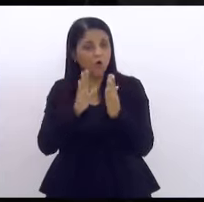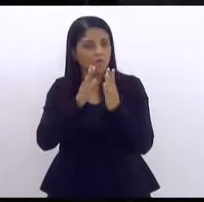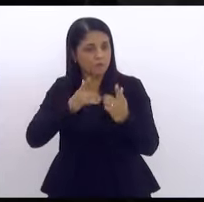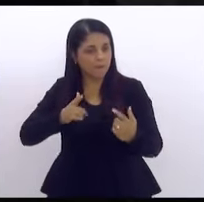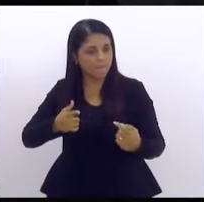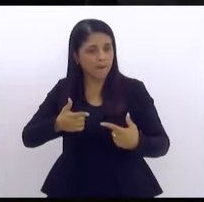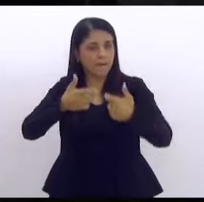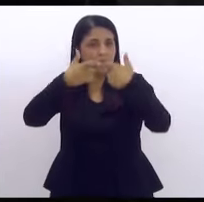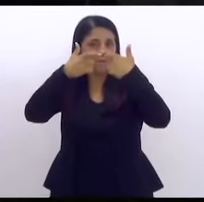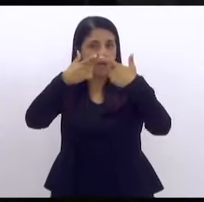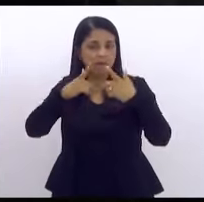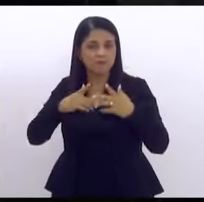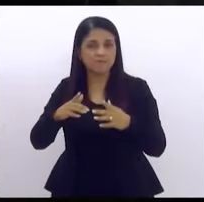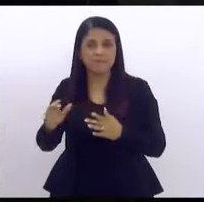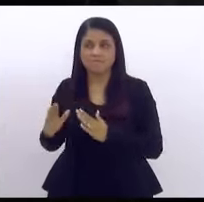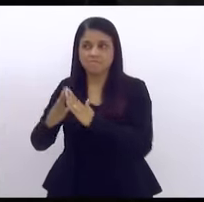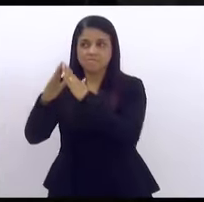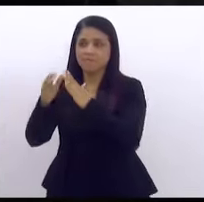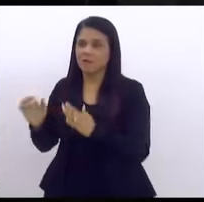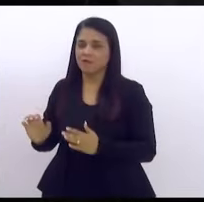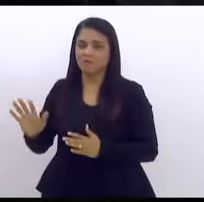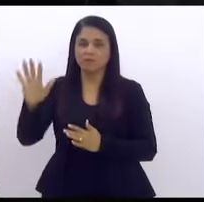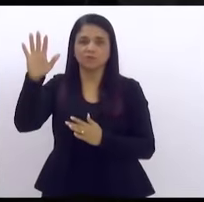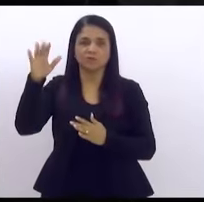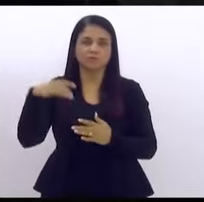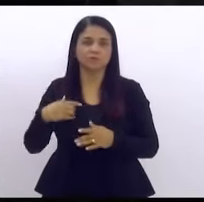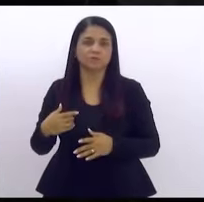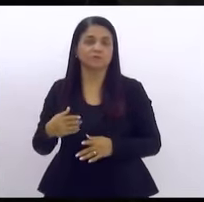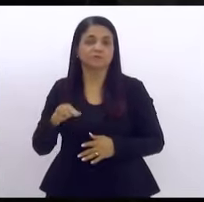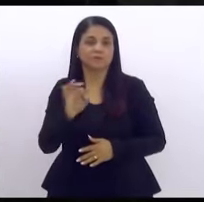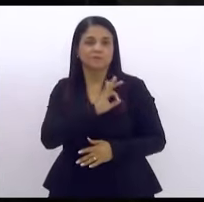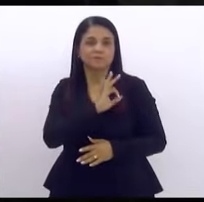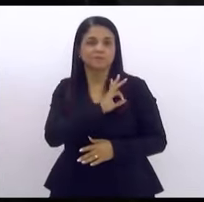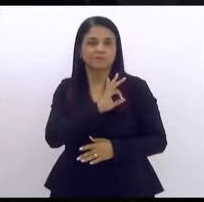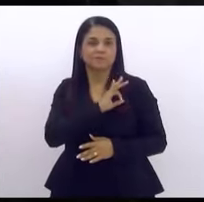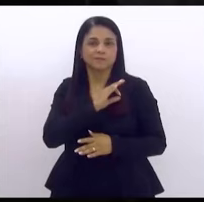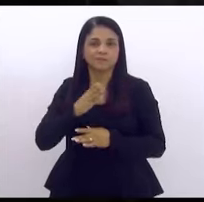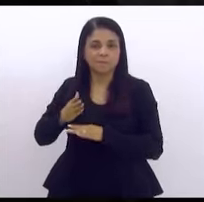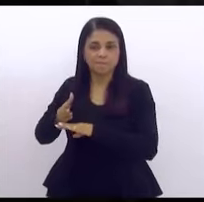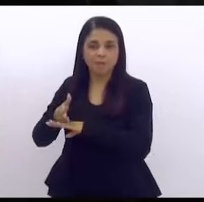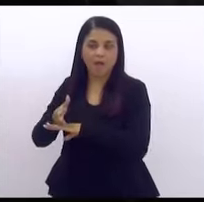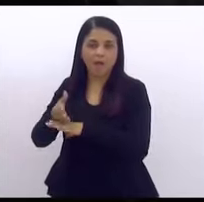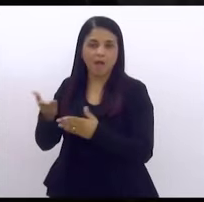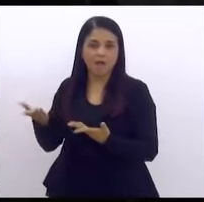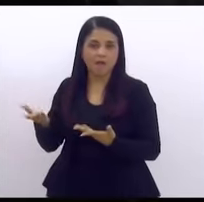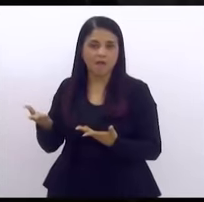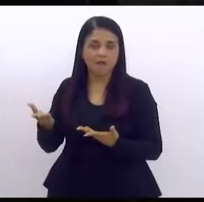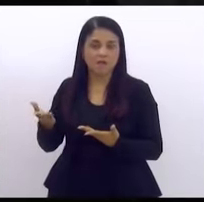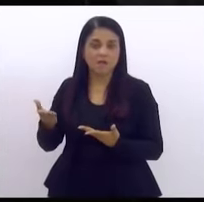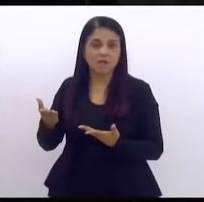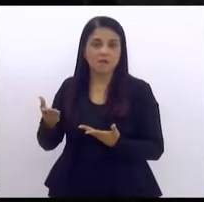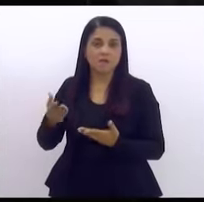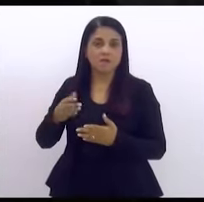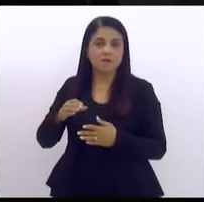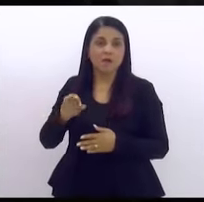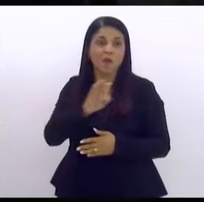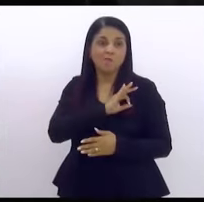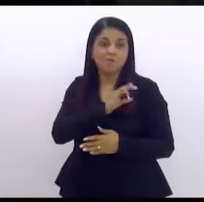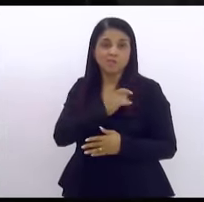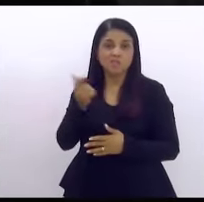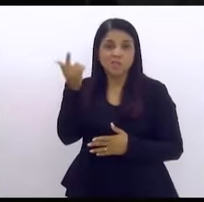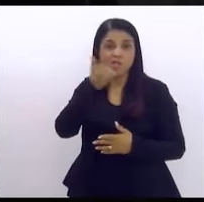todos os dias na favela e na periferia com operações policiais mega gigantes. Operações policiais que